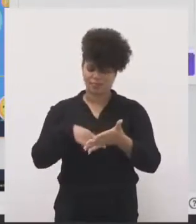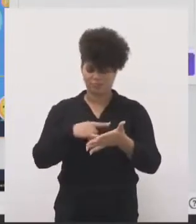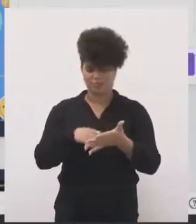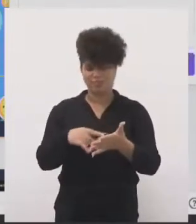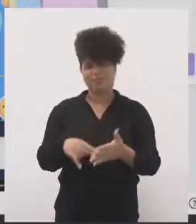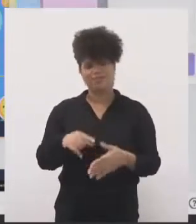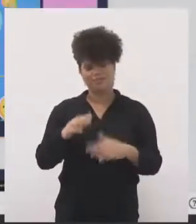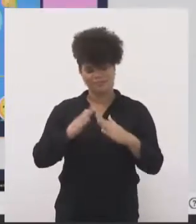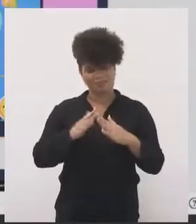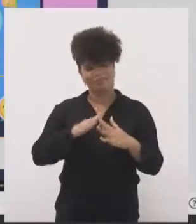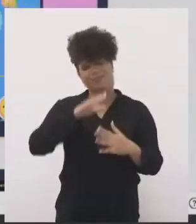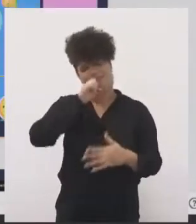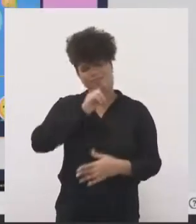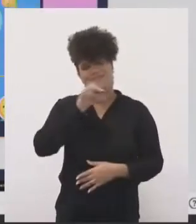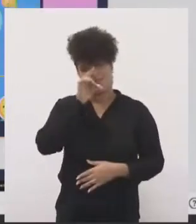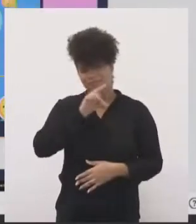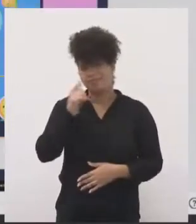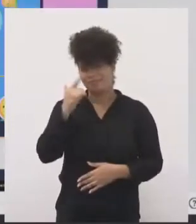de semana.